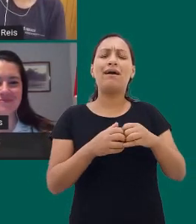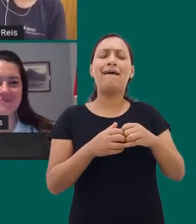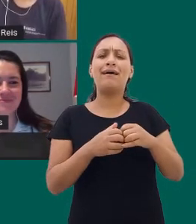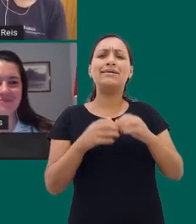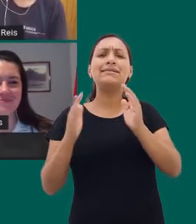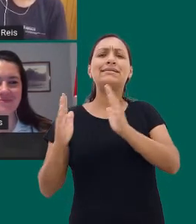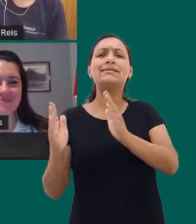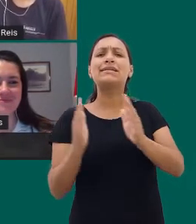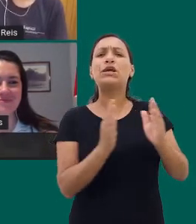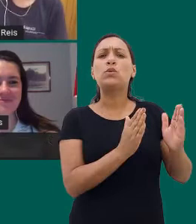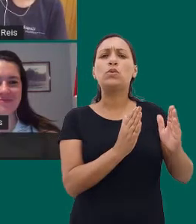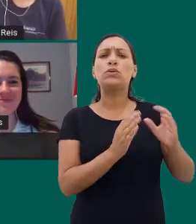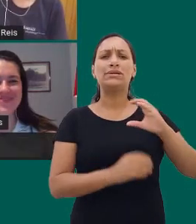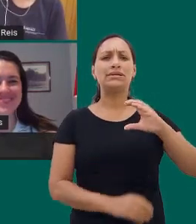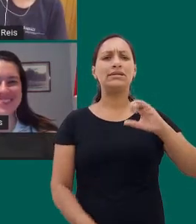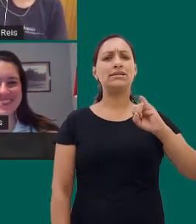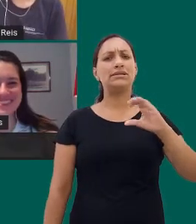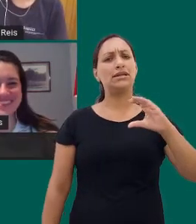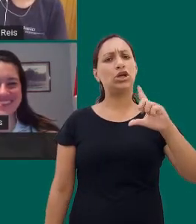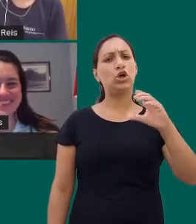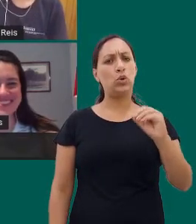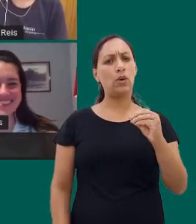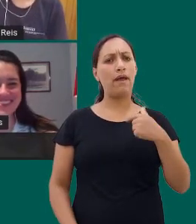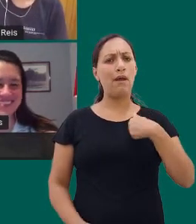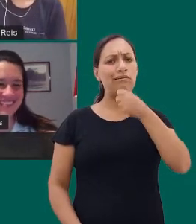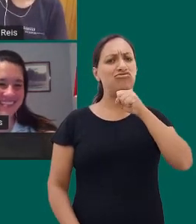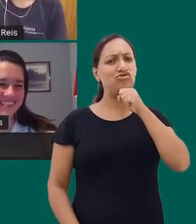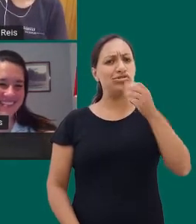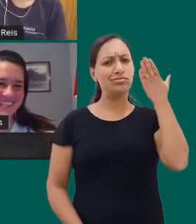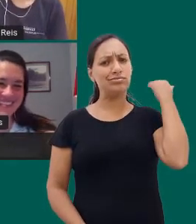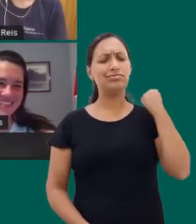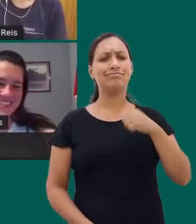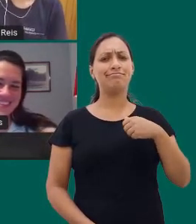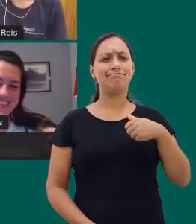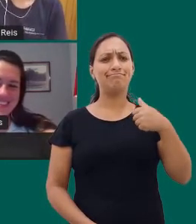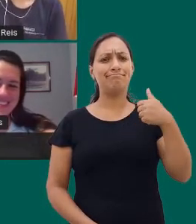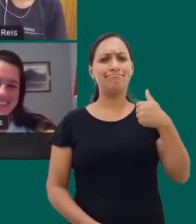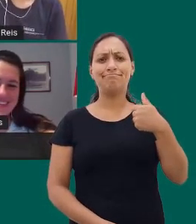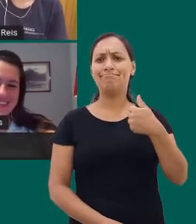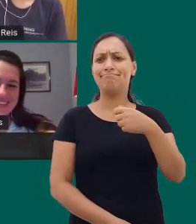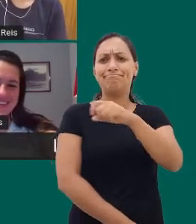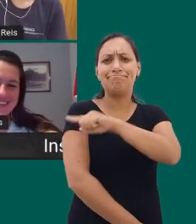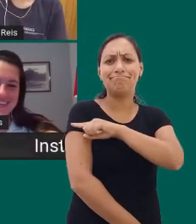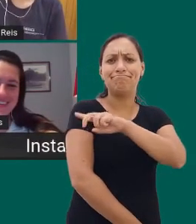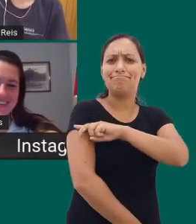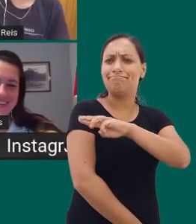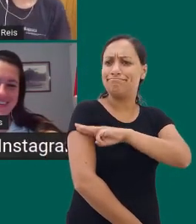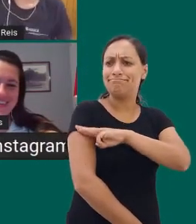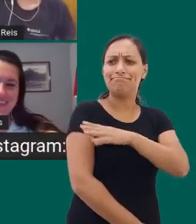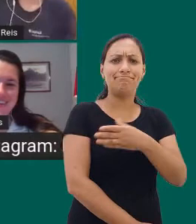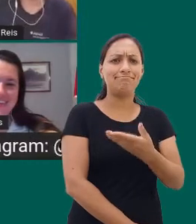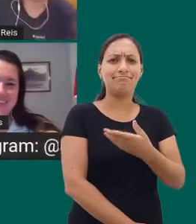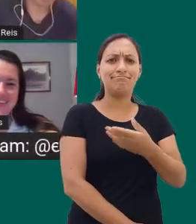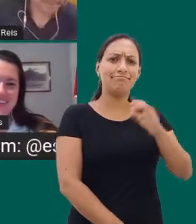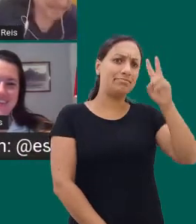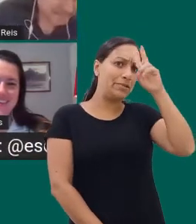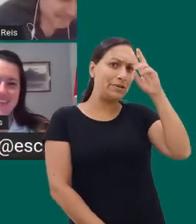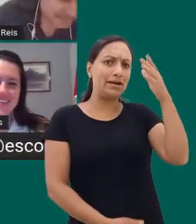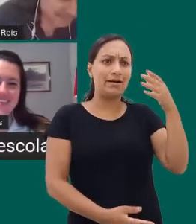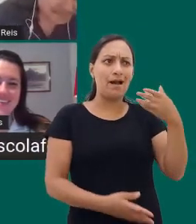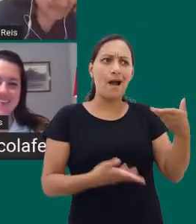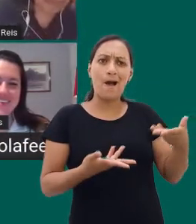com um velho como eu, a coisa é primeira, segunda, terceira, quarta, quinta série, né? Primeiro e segundo grau. Já tem essa coisa que é o